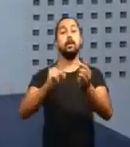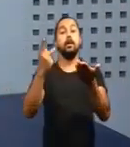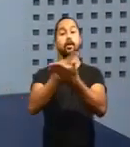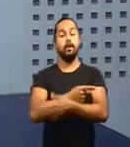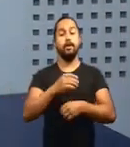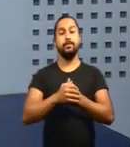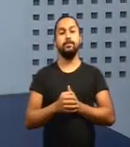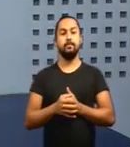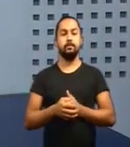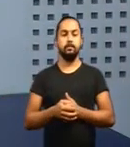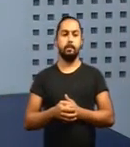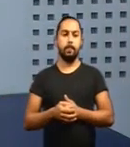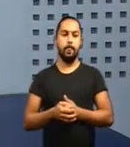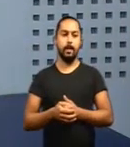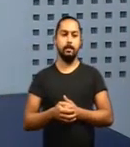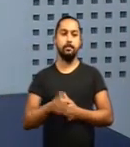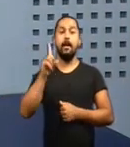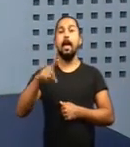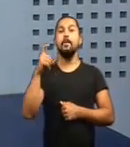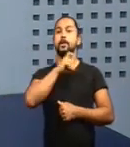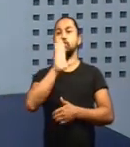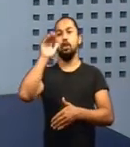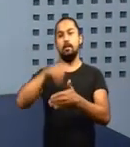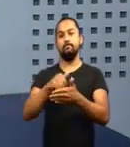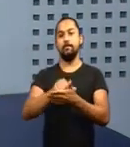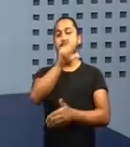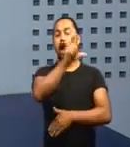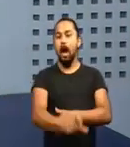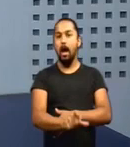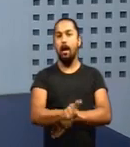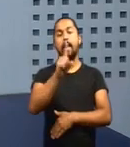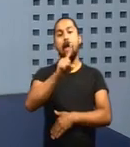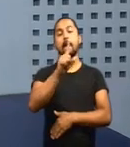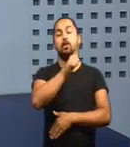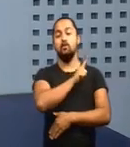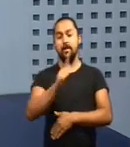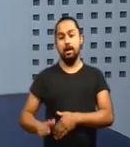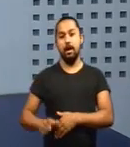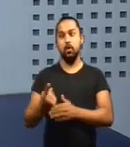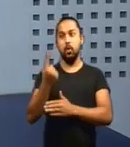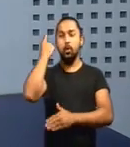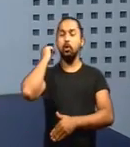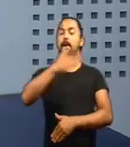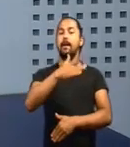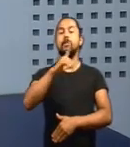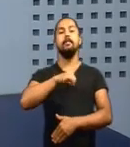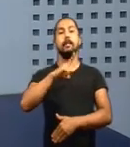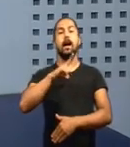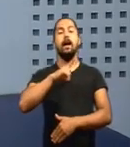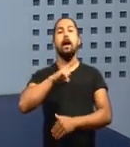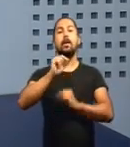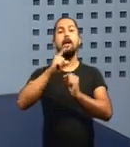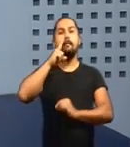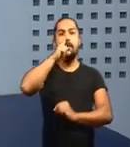infelizmente, é um estelionato eleitoral. O ex-governador encontra-se em um estado gravíssimo de saúde. Estamos orando para que ele se recupere. Eu sei muito bem o